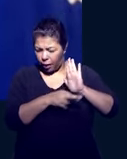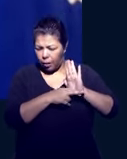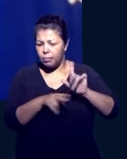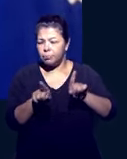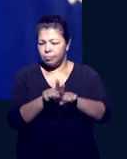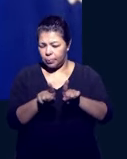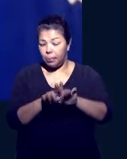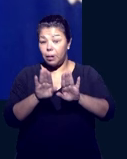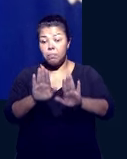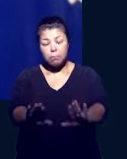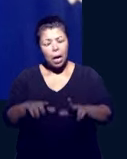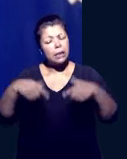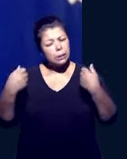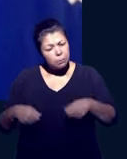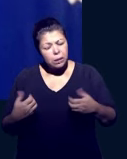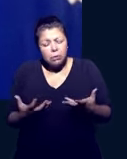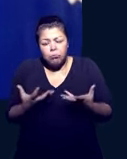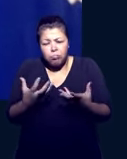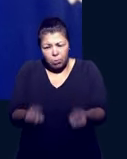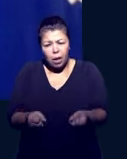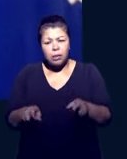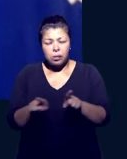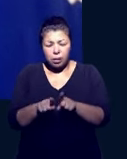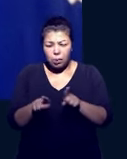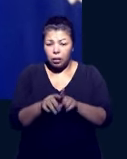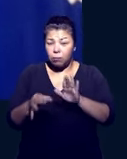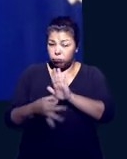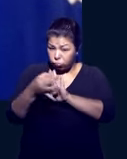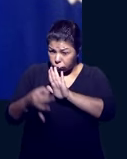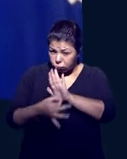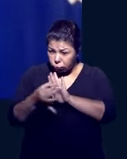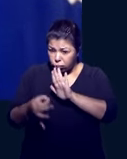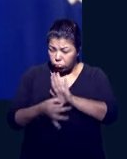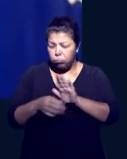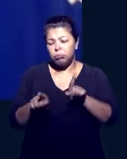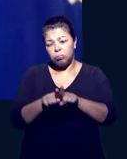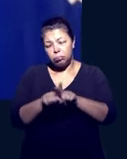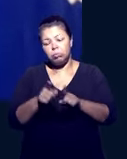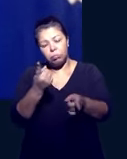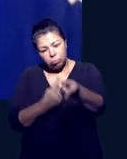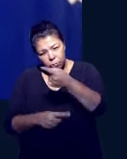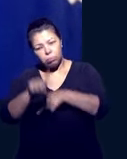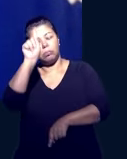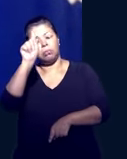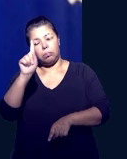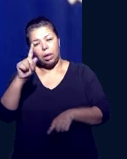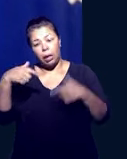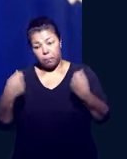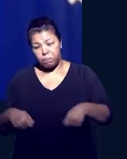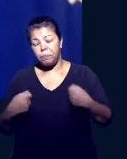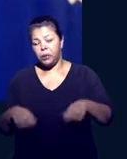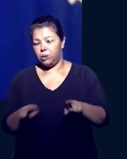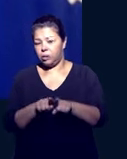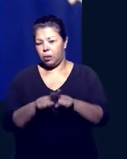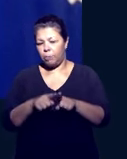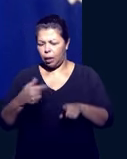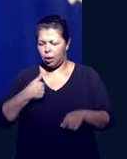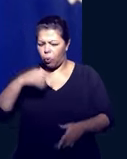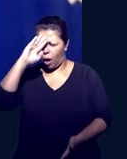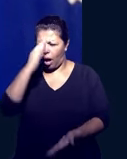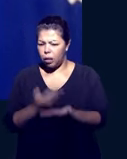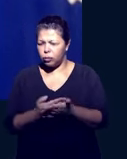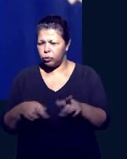insuscetível de críticas e tampouco insuscetível de aprimoramentos o que eu defendo é que a declaração de